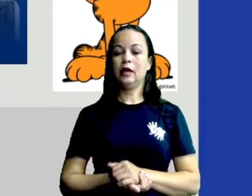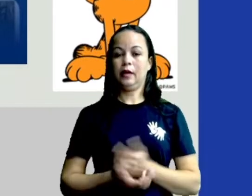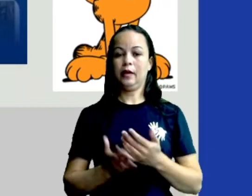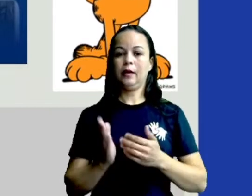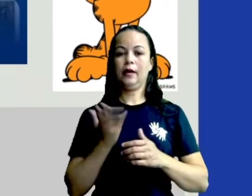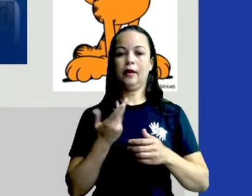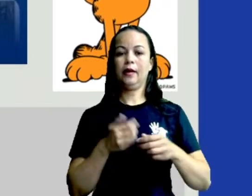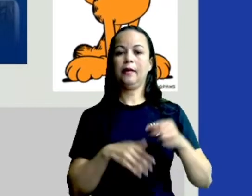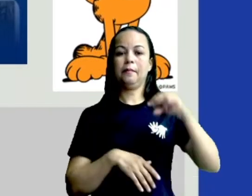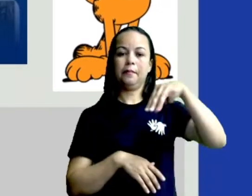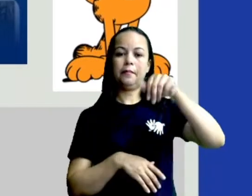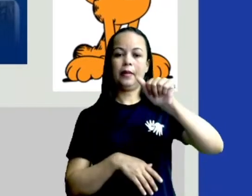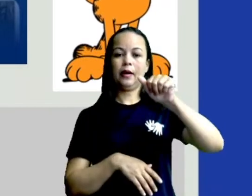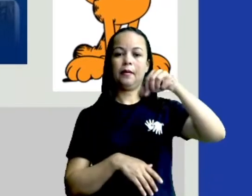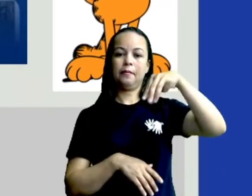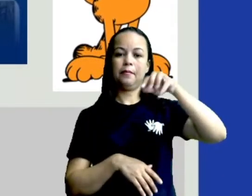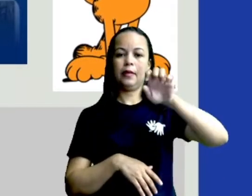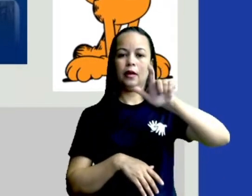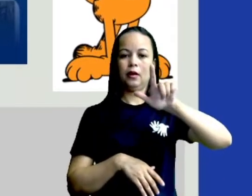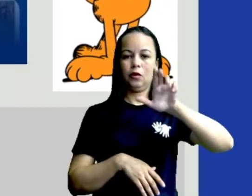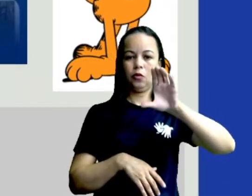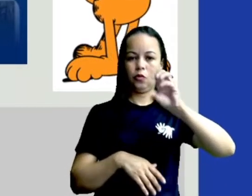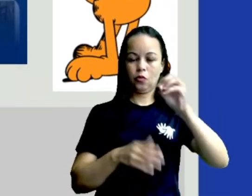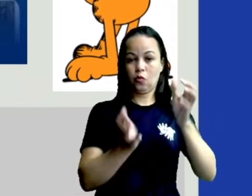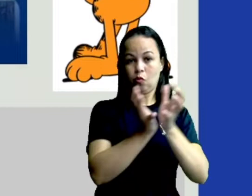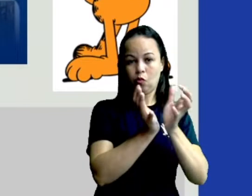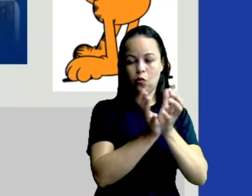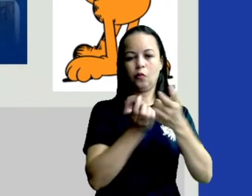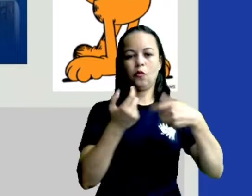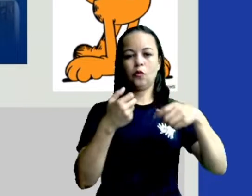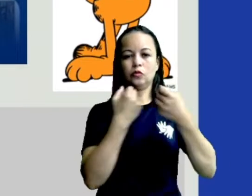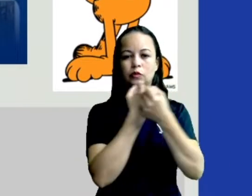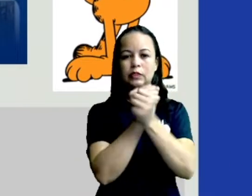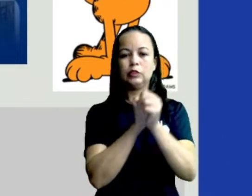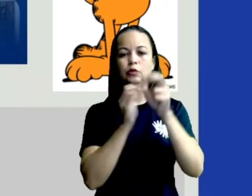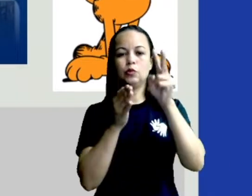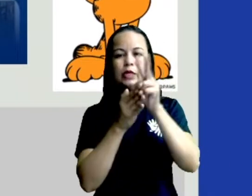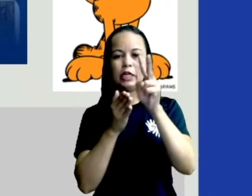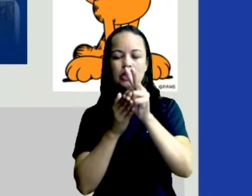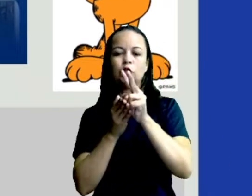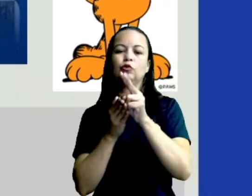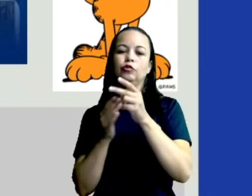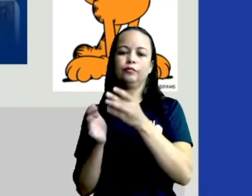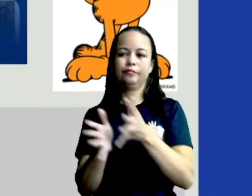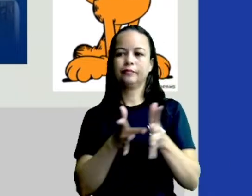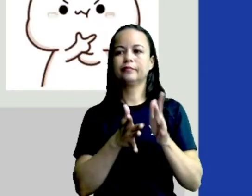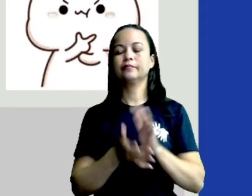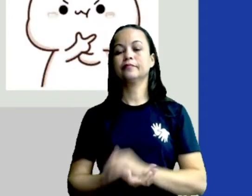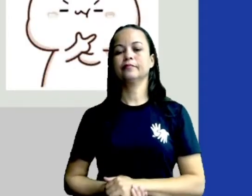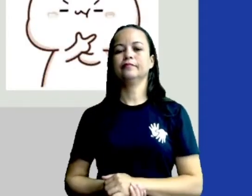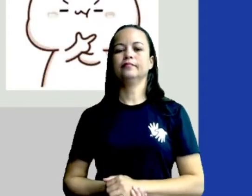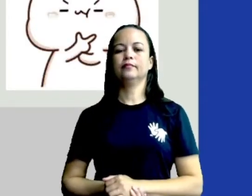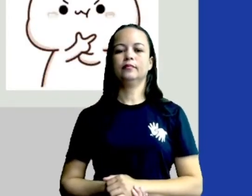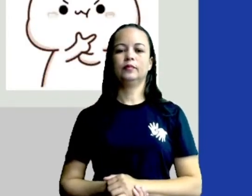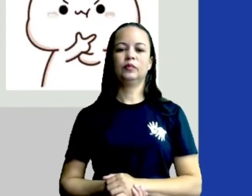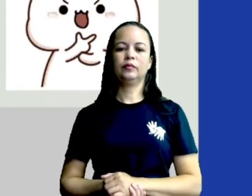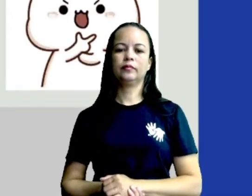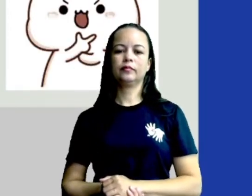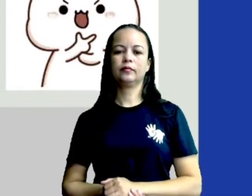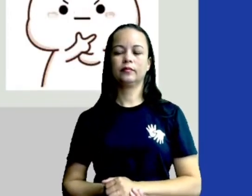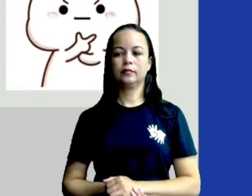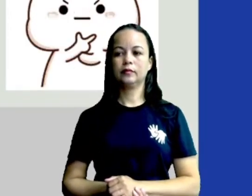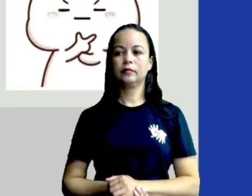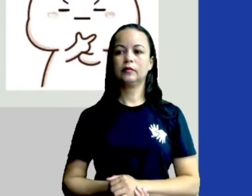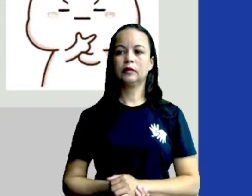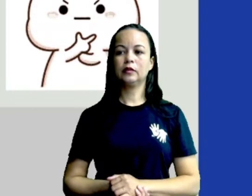Mamelucos conduzindo prisioneiros índios. Ok? Passa aí o slide para a gente ver.